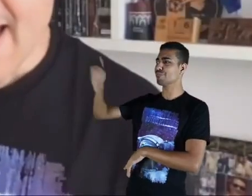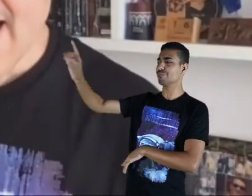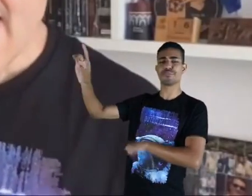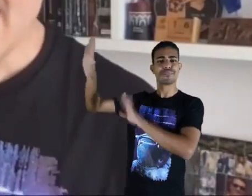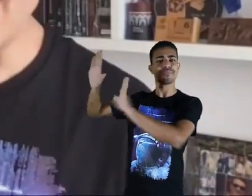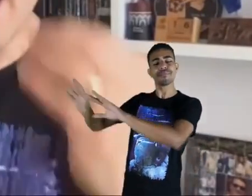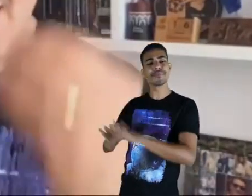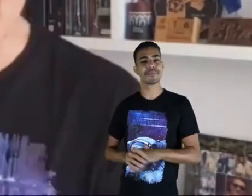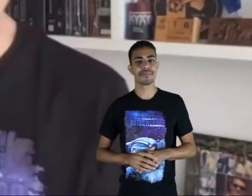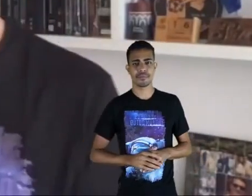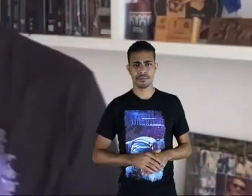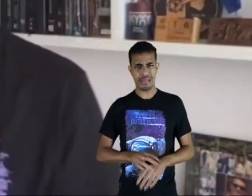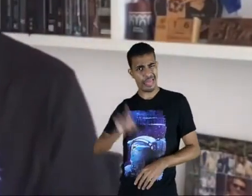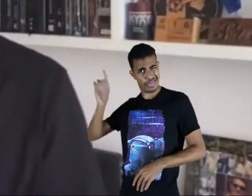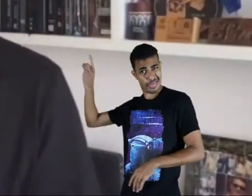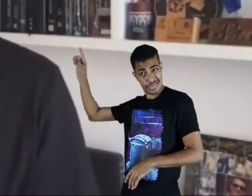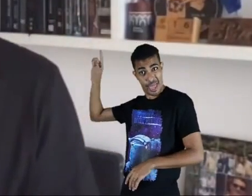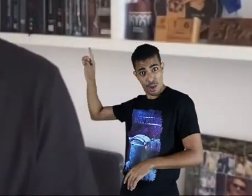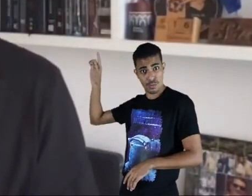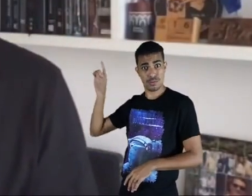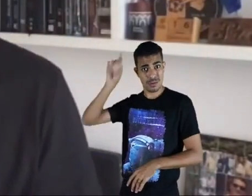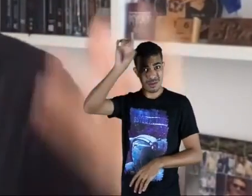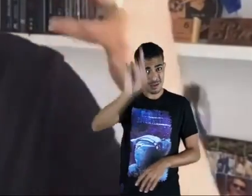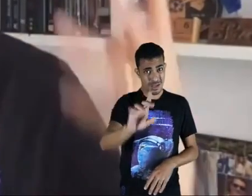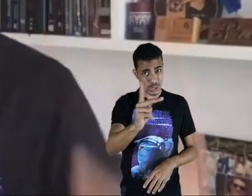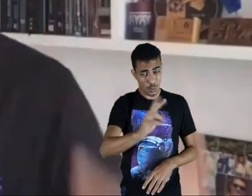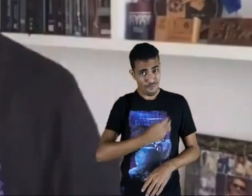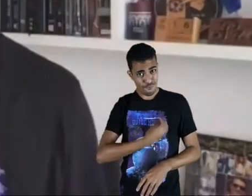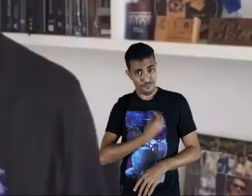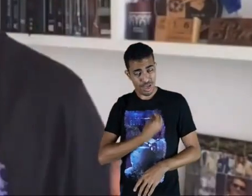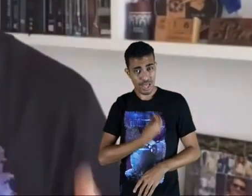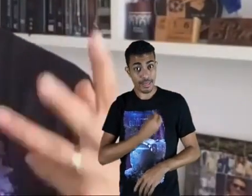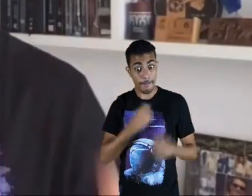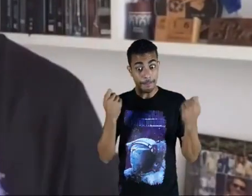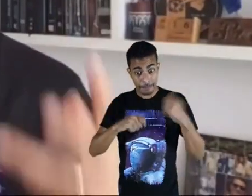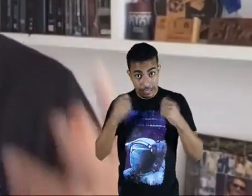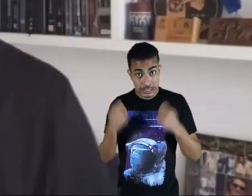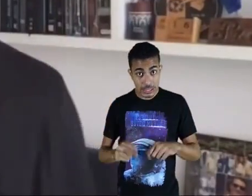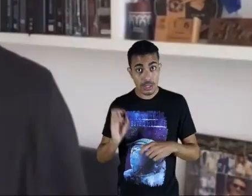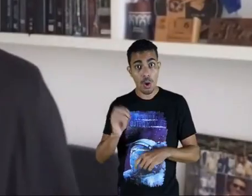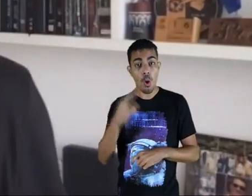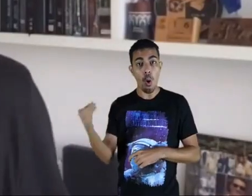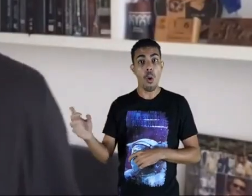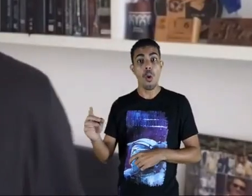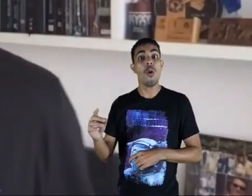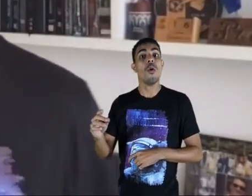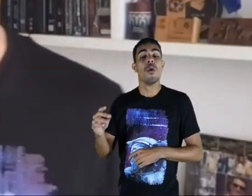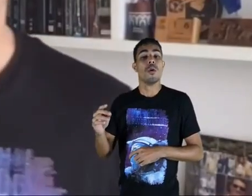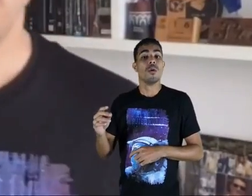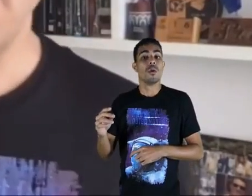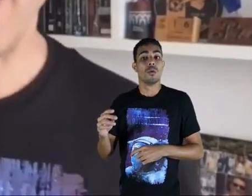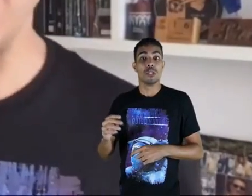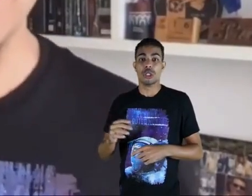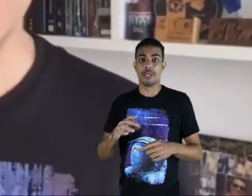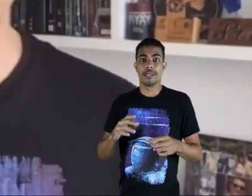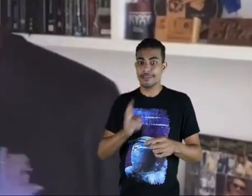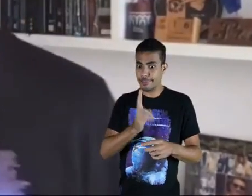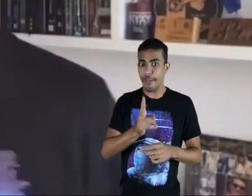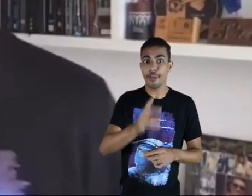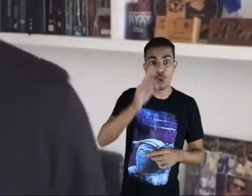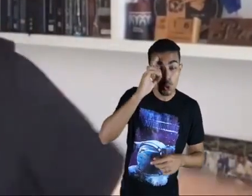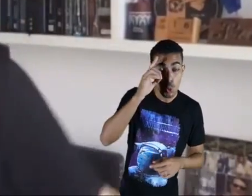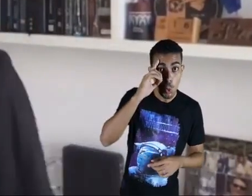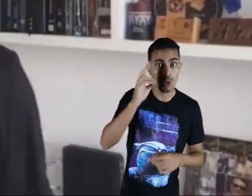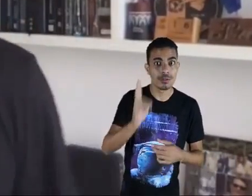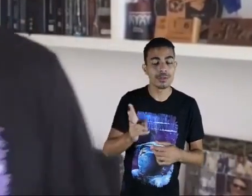Ele é necessário? Ou ele está em todas as suas atividades? É o exemplo